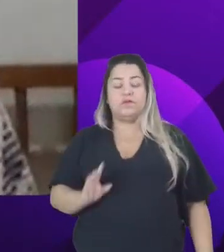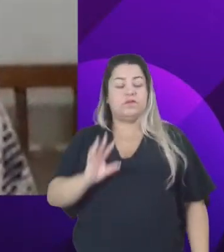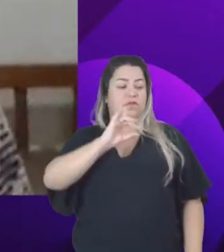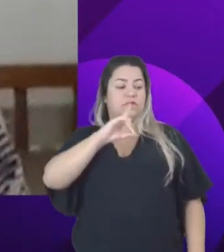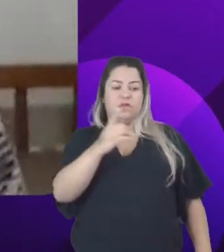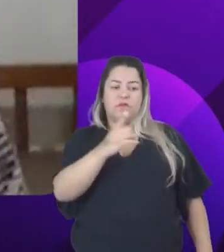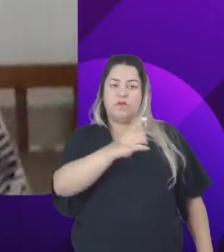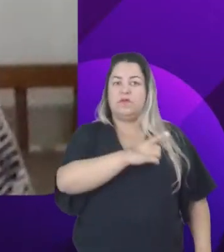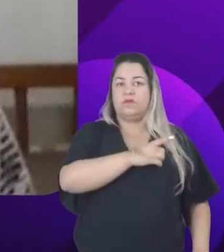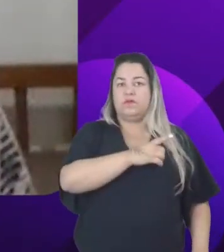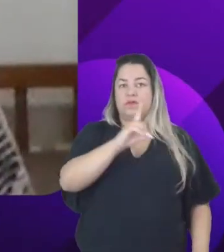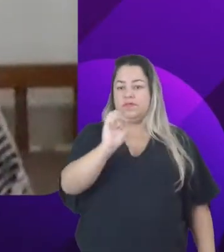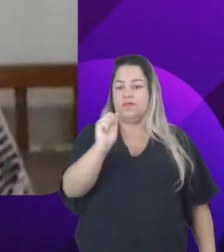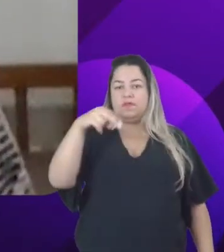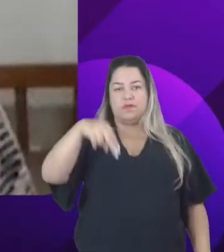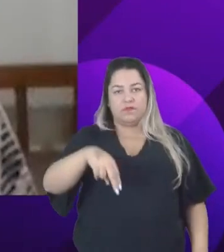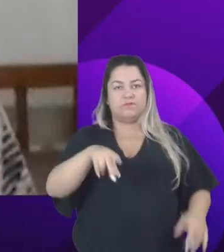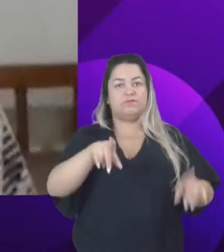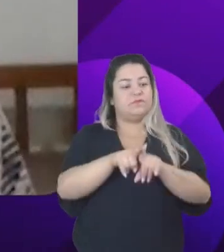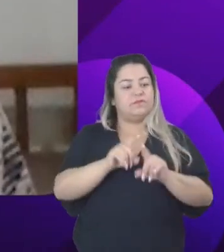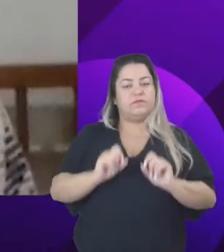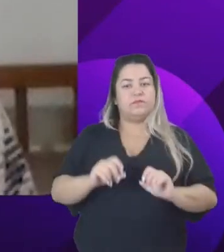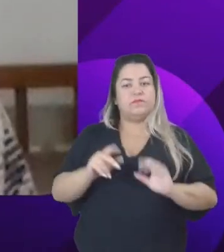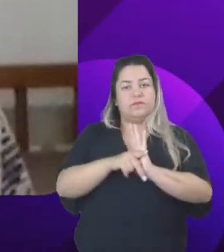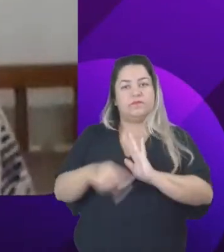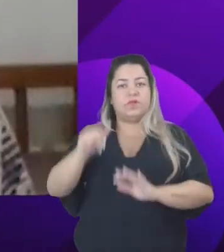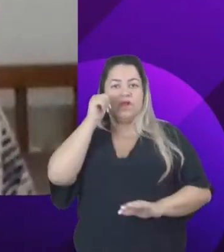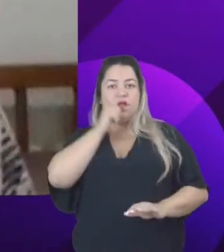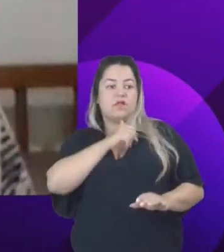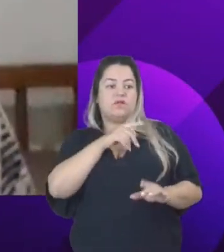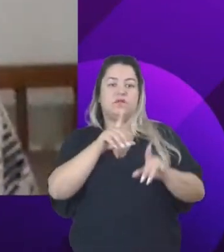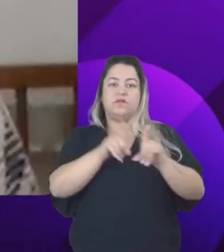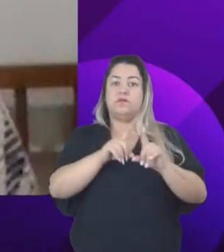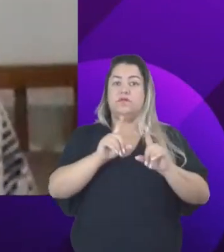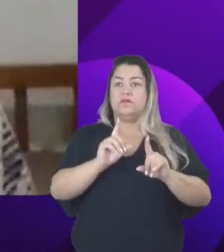Delegacia Especializada no Atendimento à Mulher, Defensoria Pública,